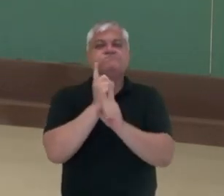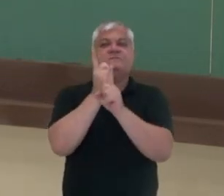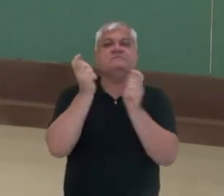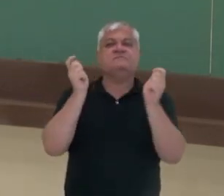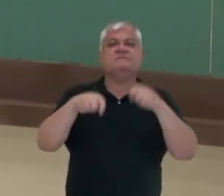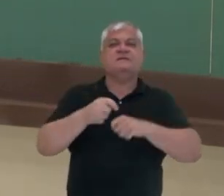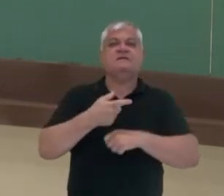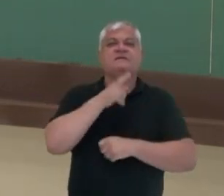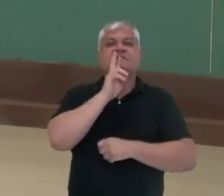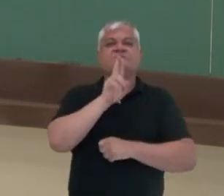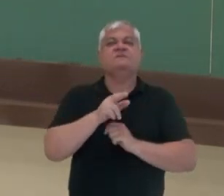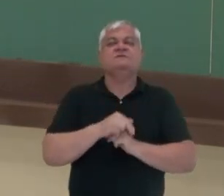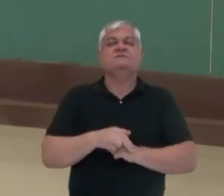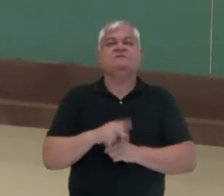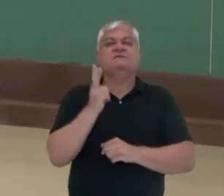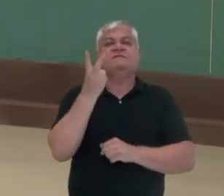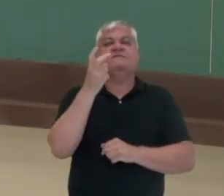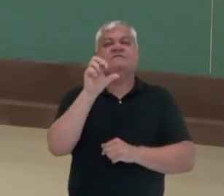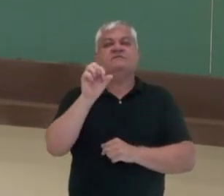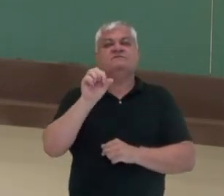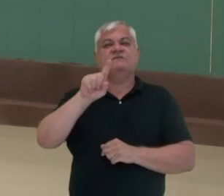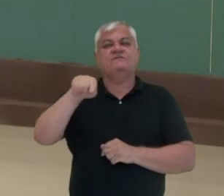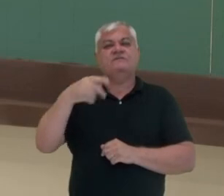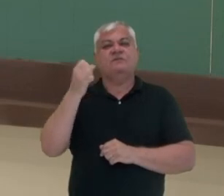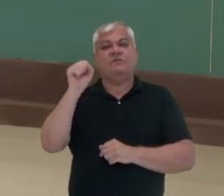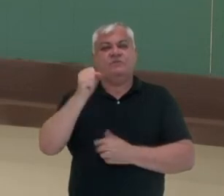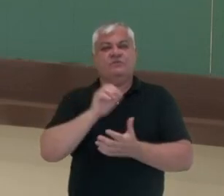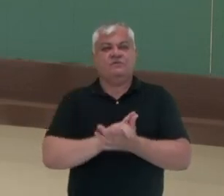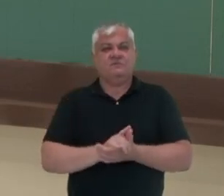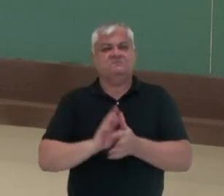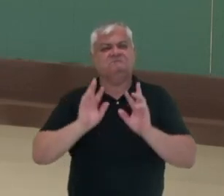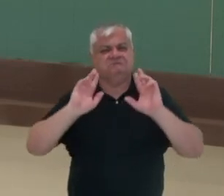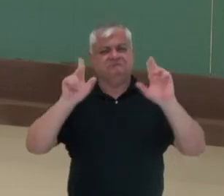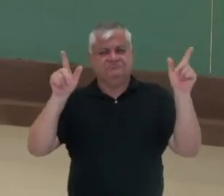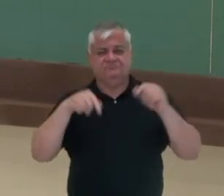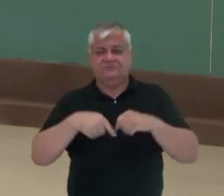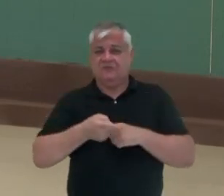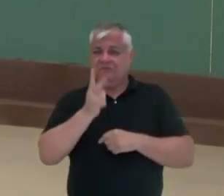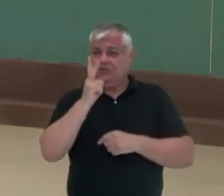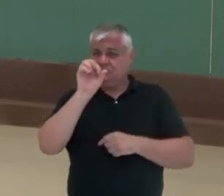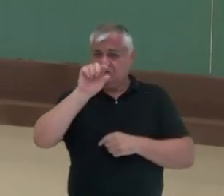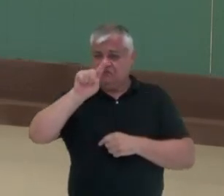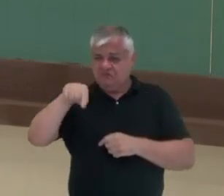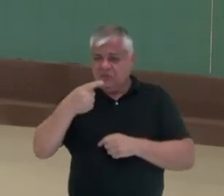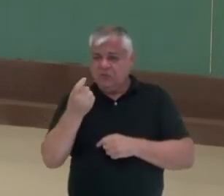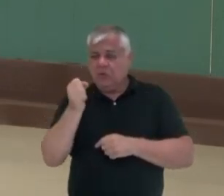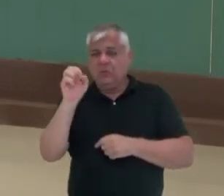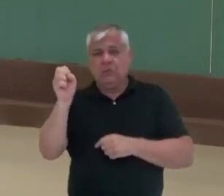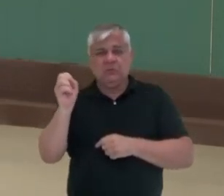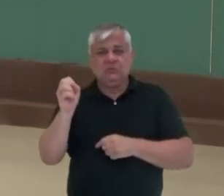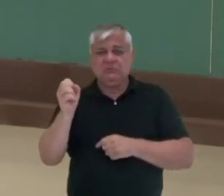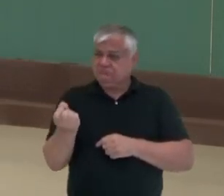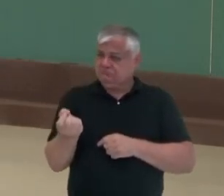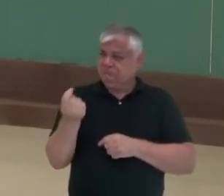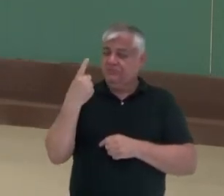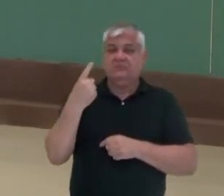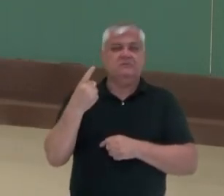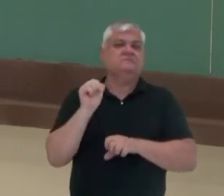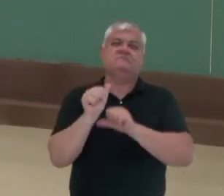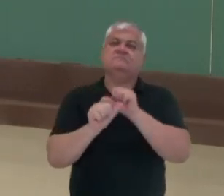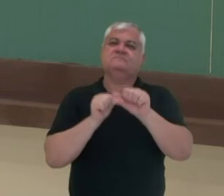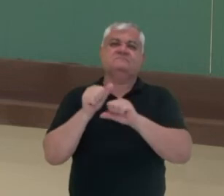a constante de proporcionalidade. É uma constante estranha? Tá com vírgula? Não muda, gente. Principalmente quando a